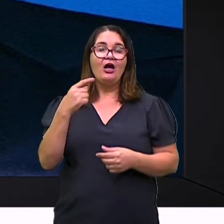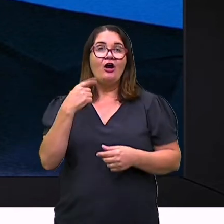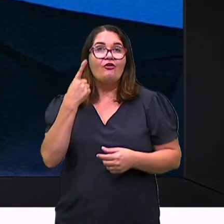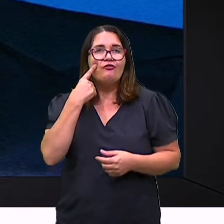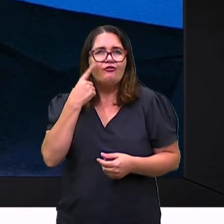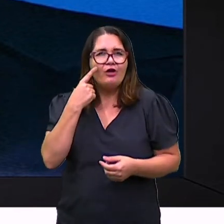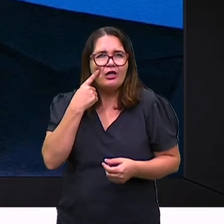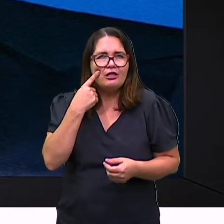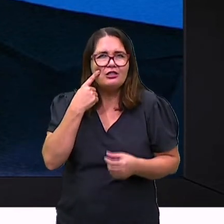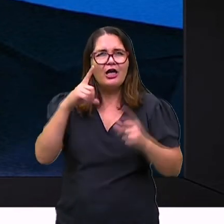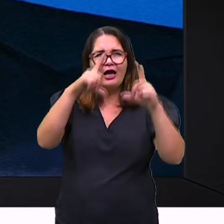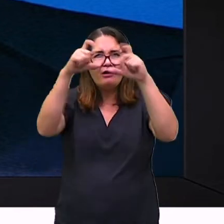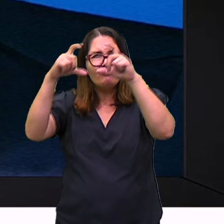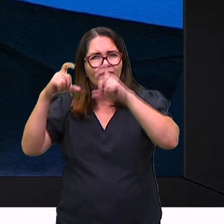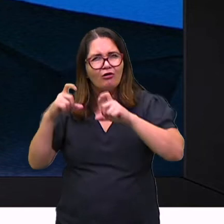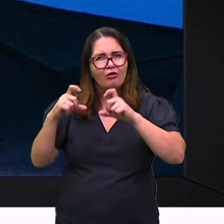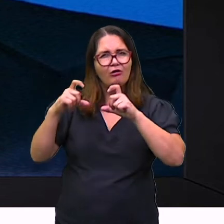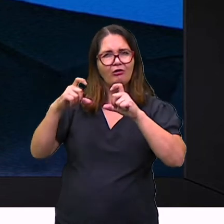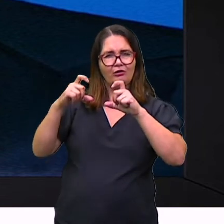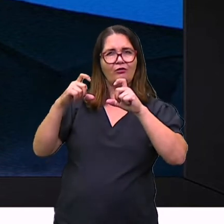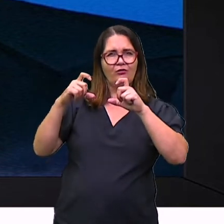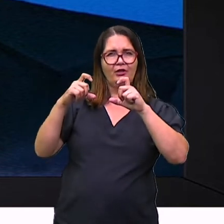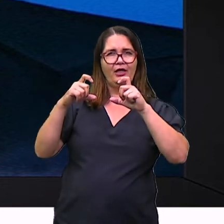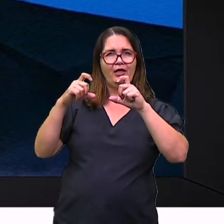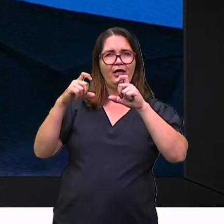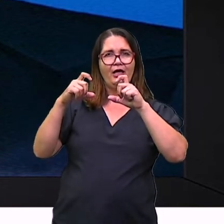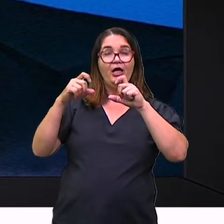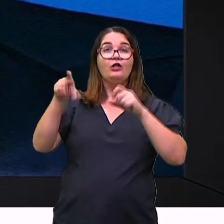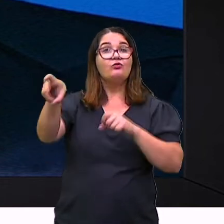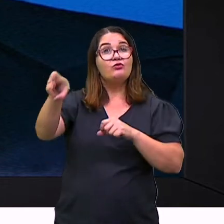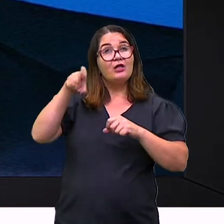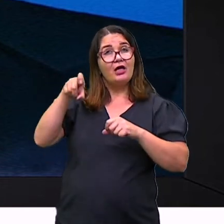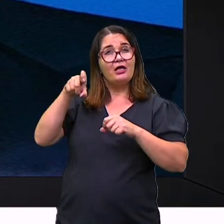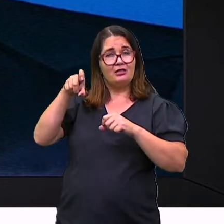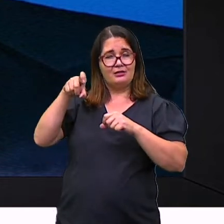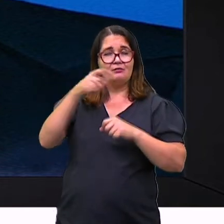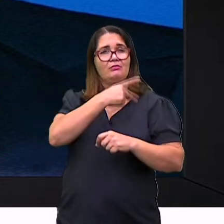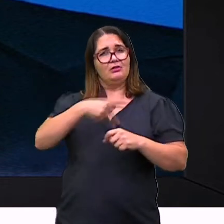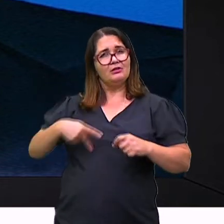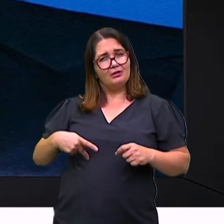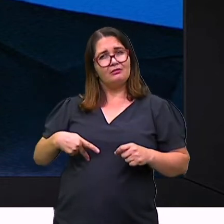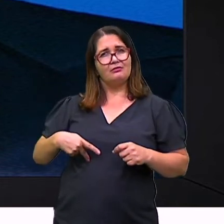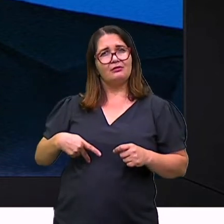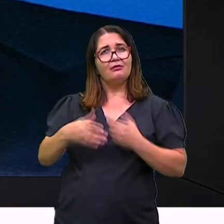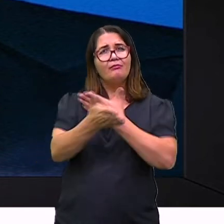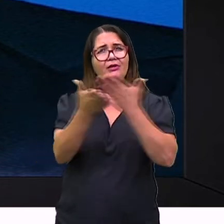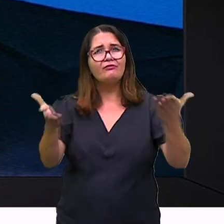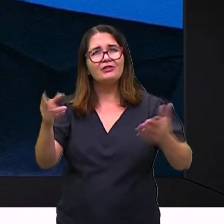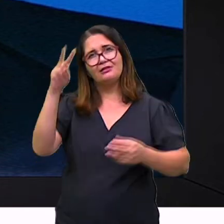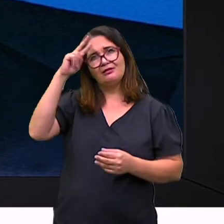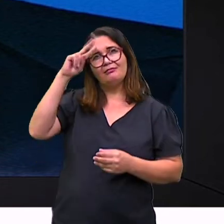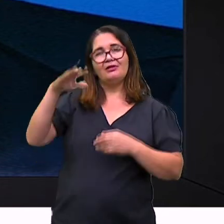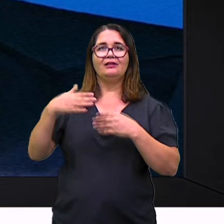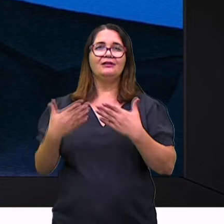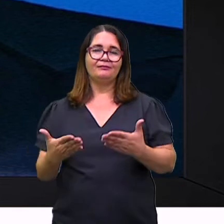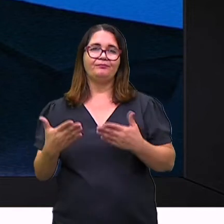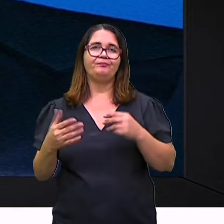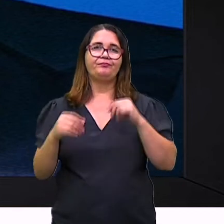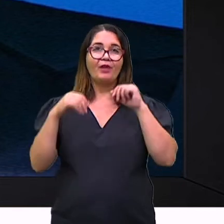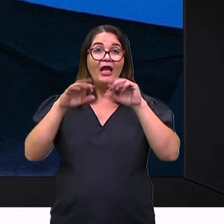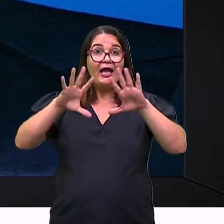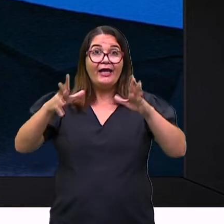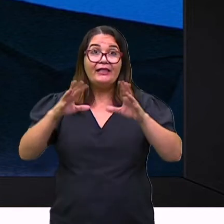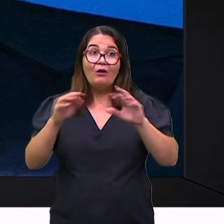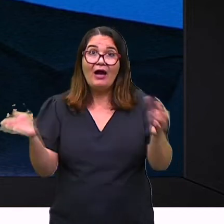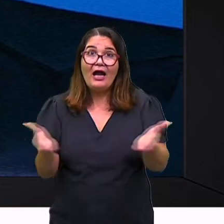para a gente, para vocês familiarizarem com a figura de Dilma Rousseff. Bom, todas essas